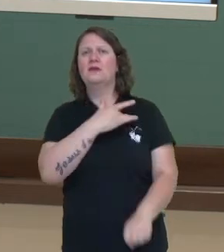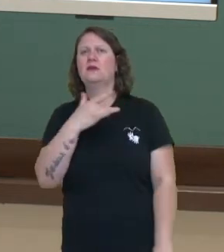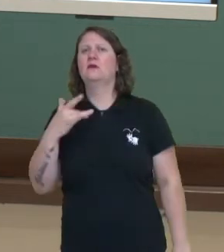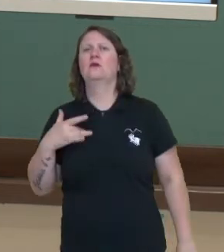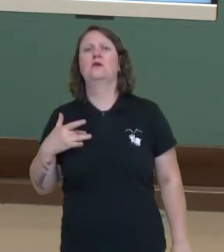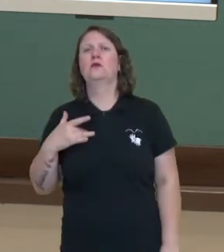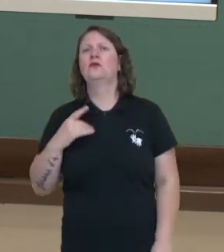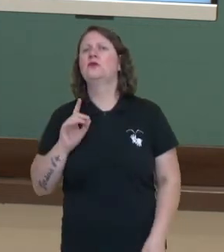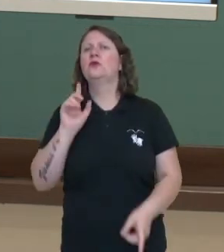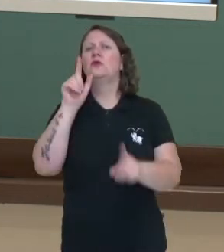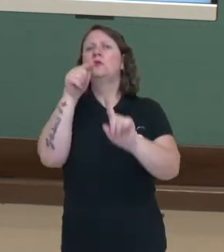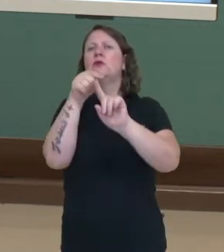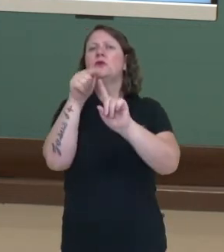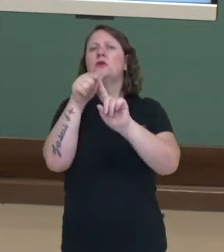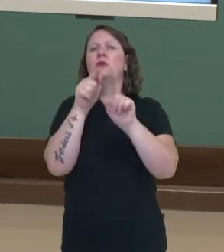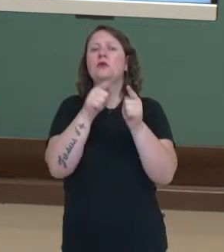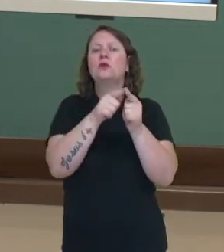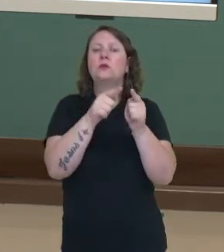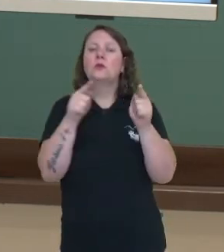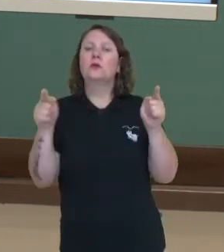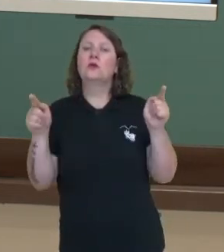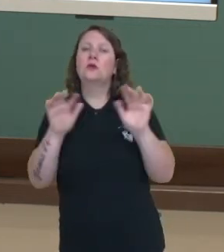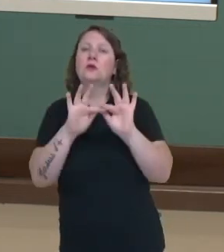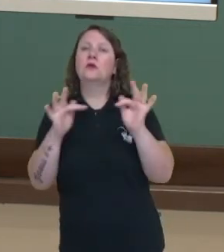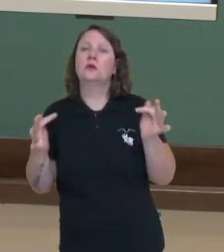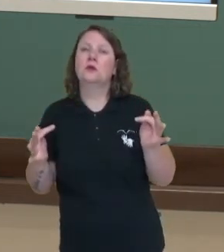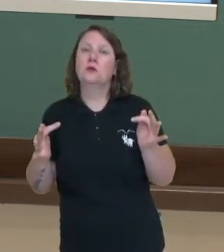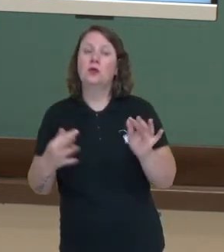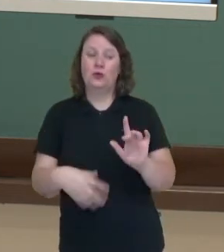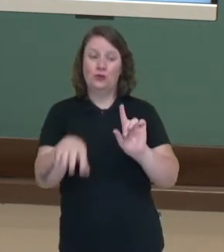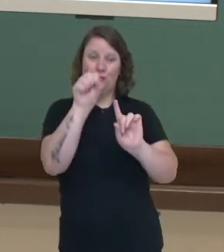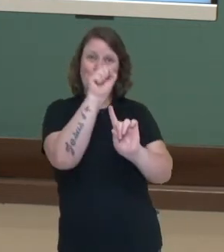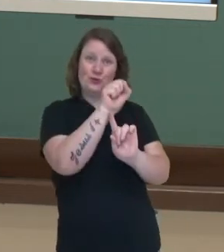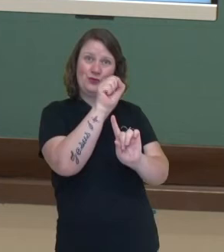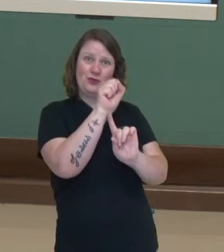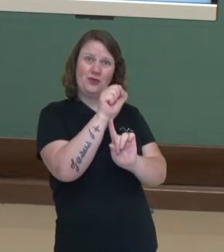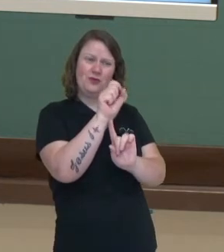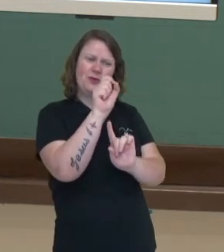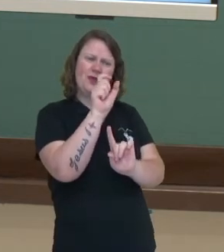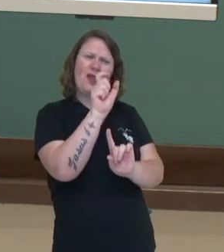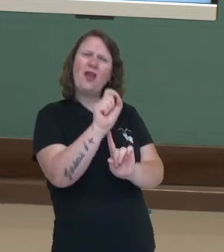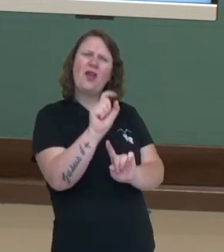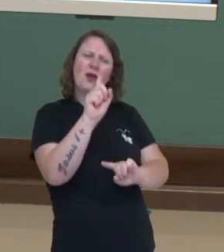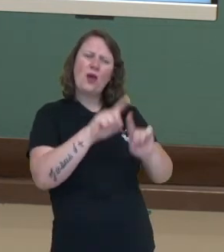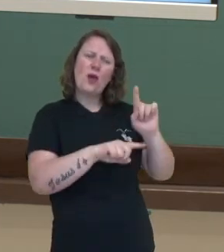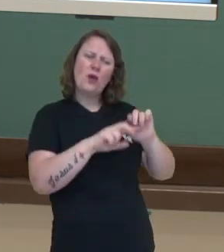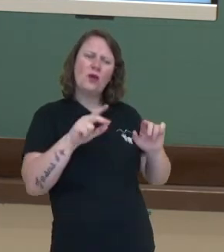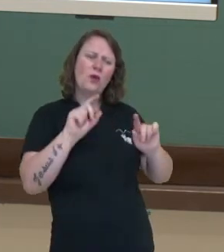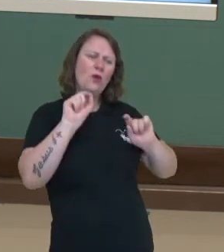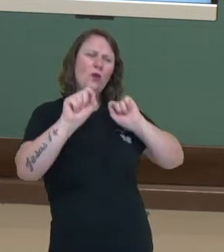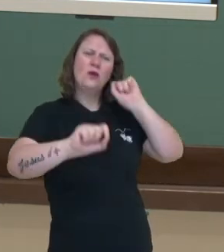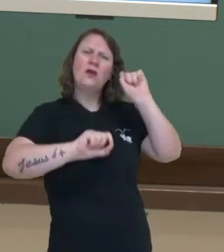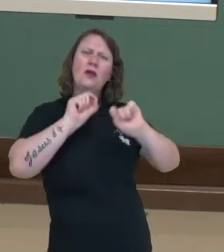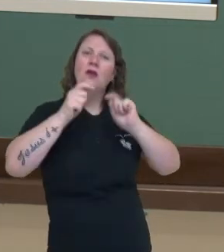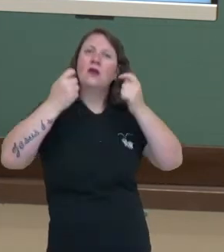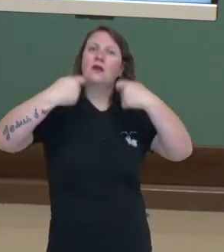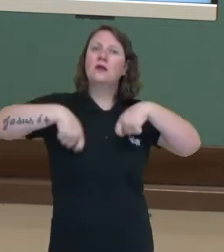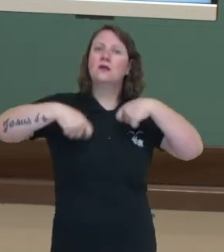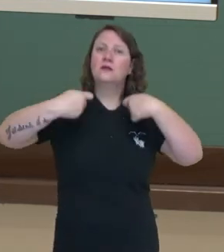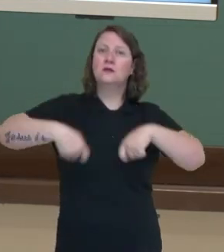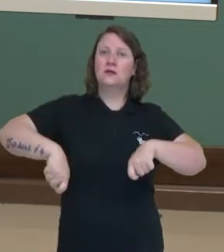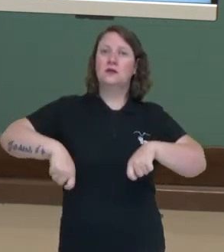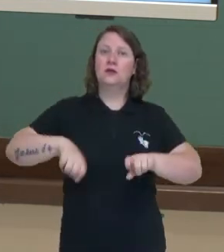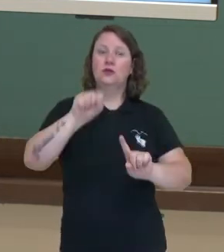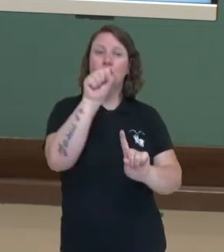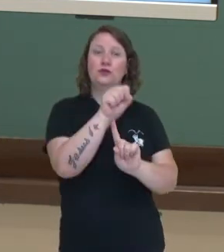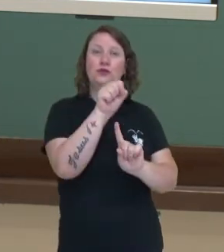aqui nesse período simples? A função de sujeito é de quem estamos falando. Quem é necessário? O